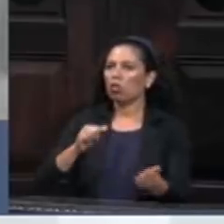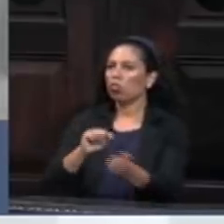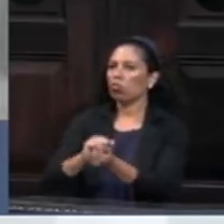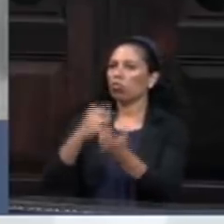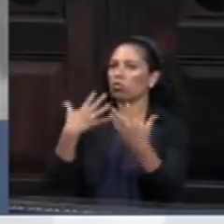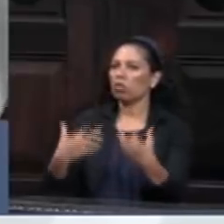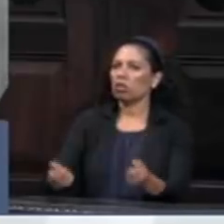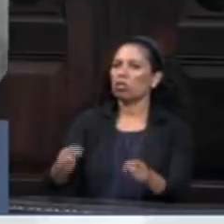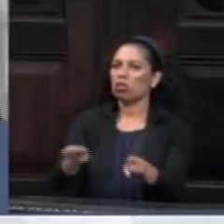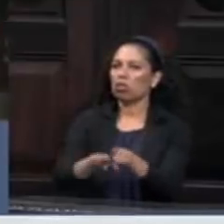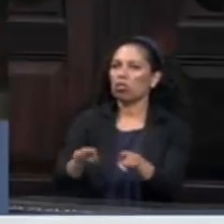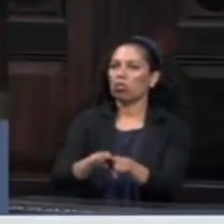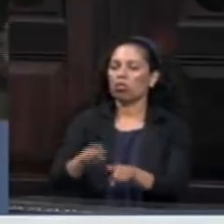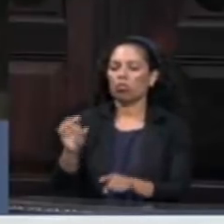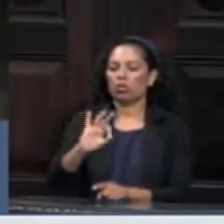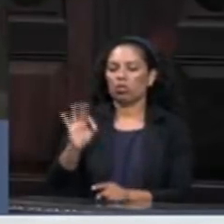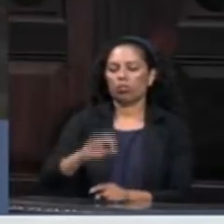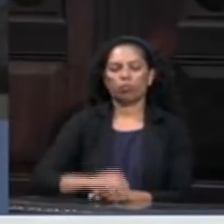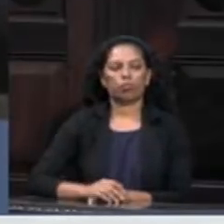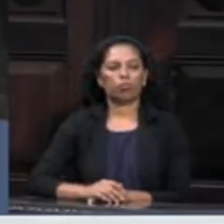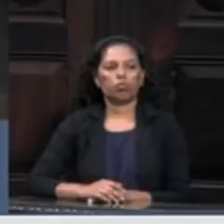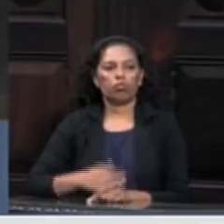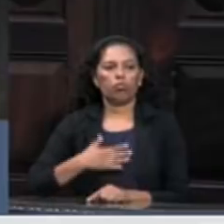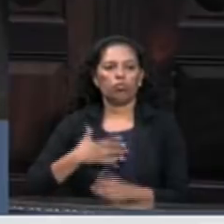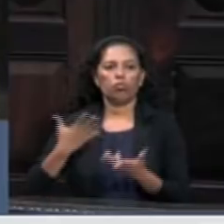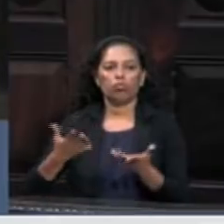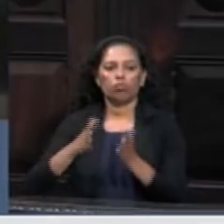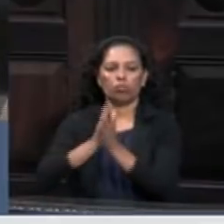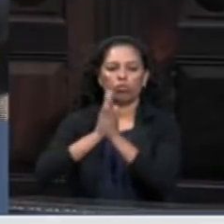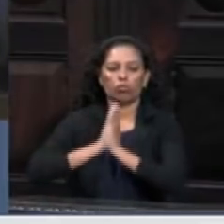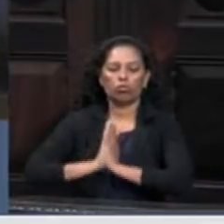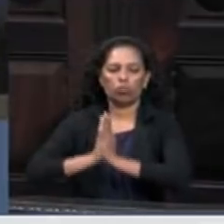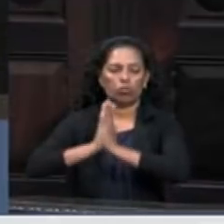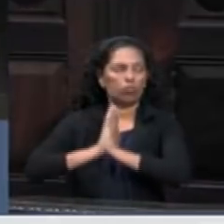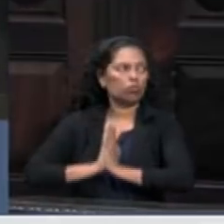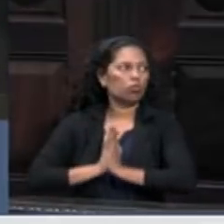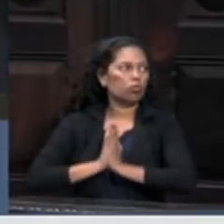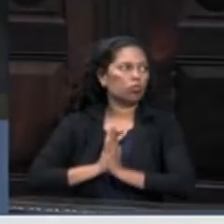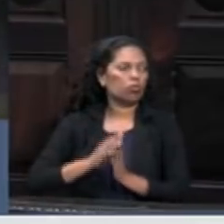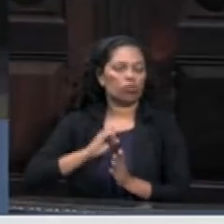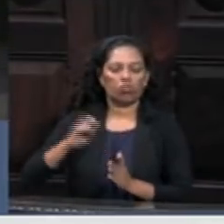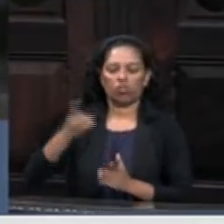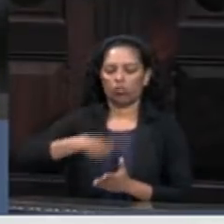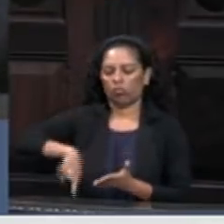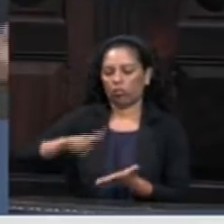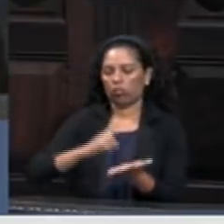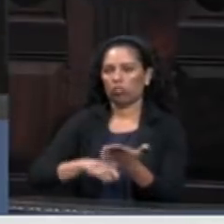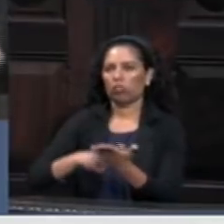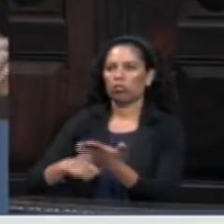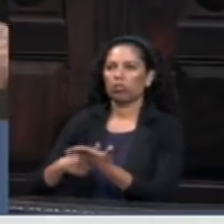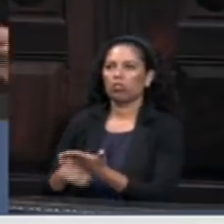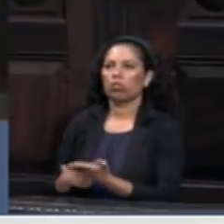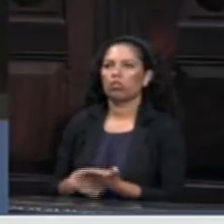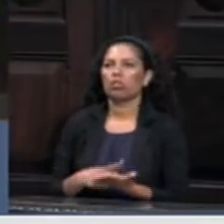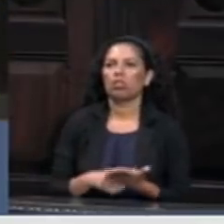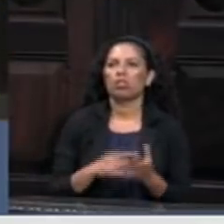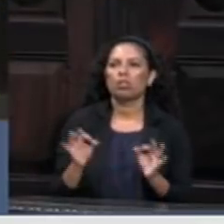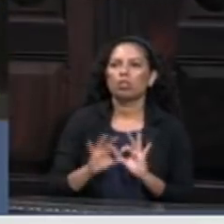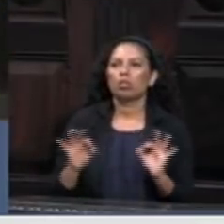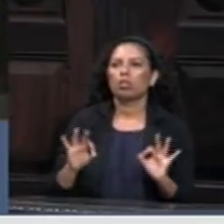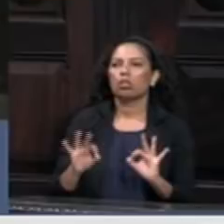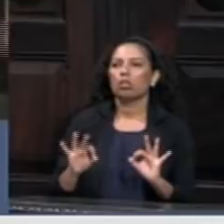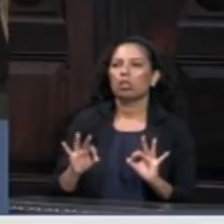Então, por último, eu quero fazer um apelo aqui, porque se a gente não chegar a um acordo, eu fiz um acordo com o governo de manter